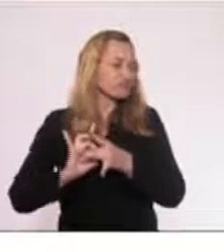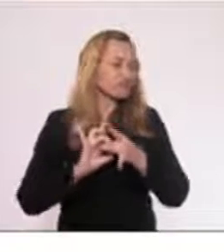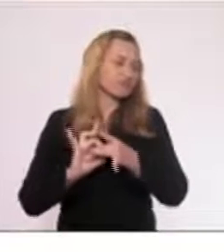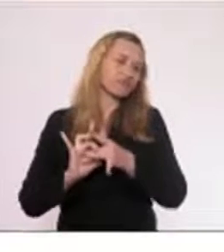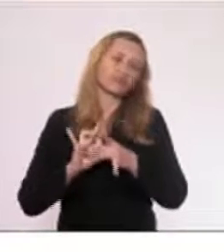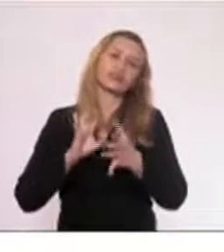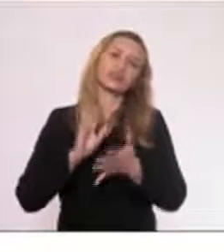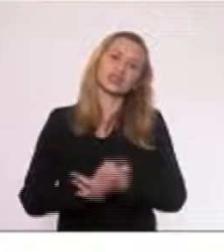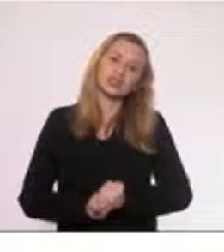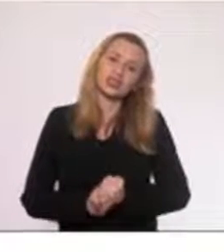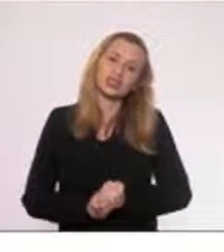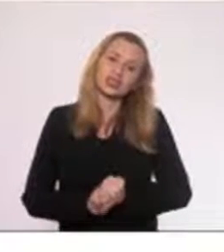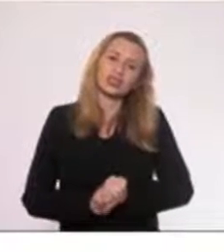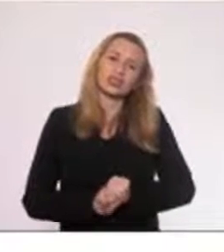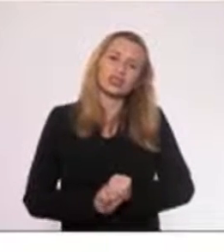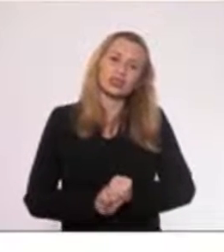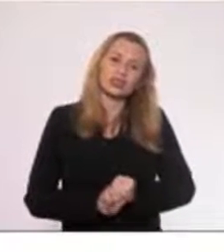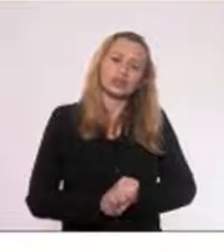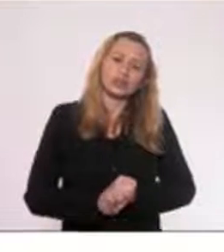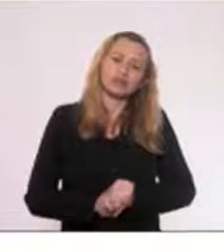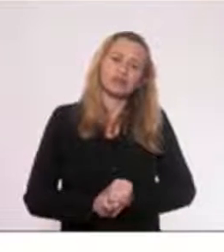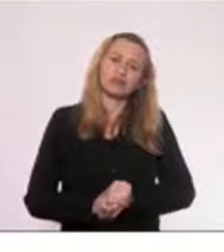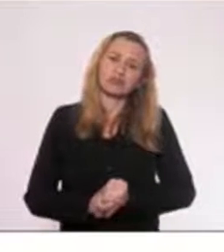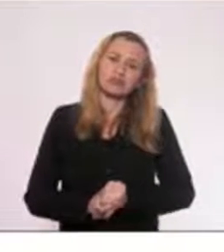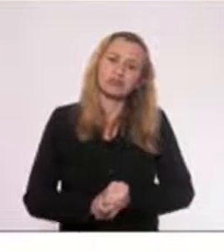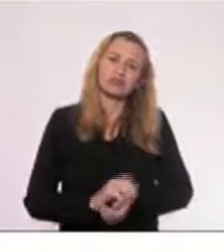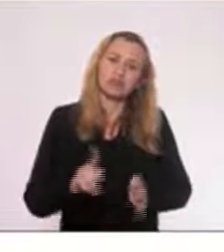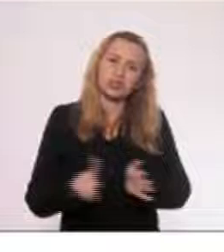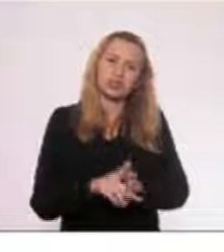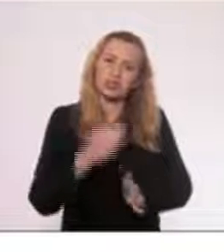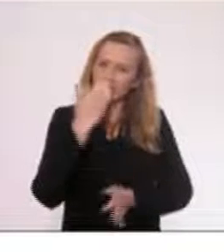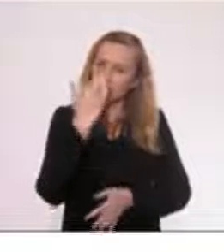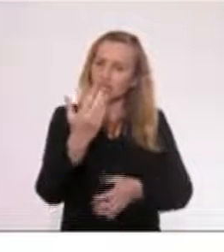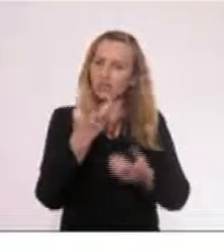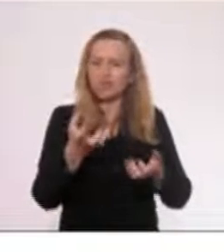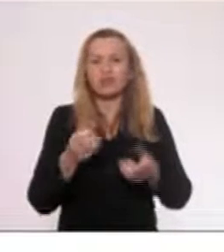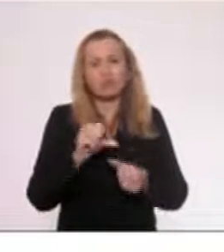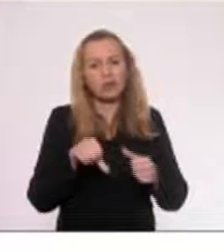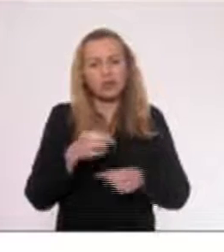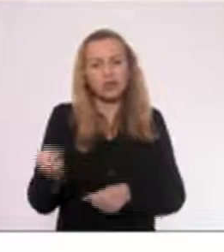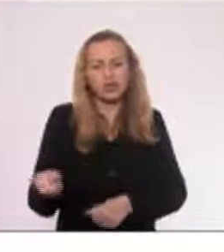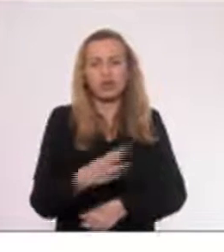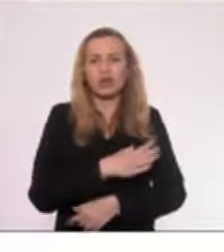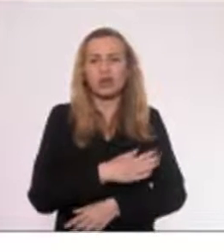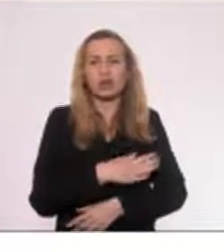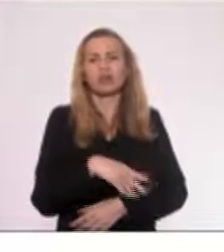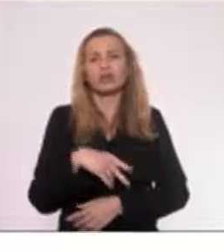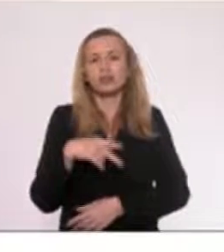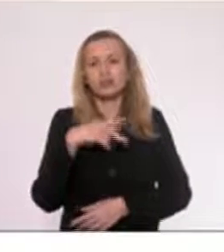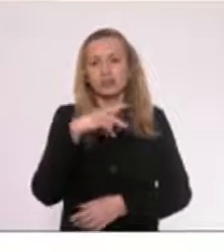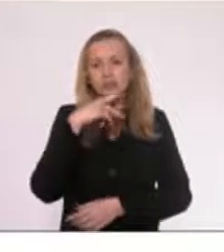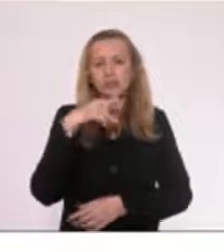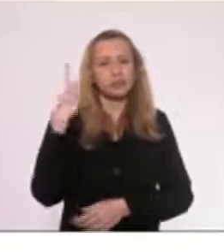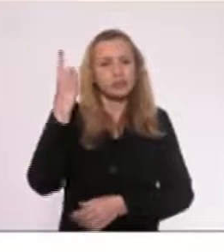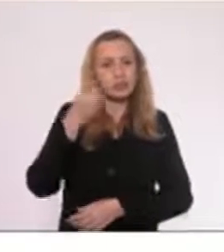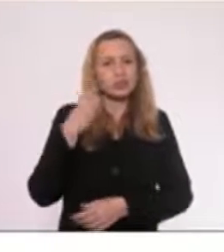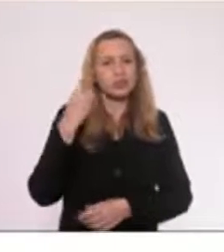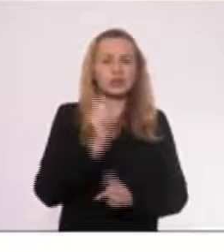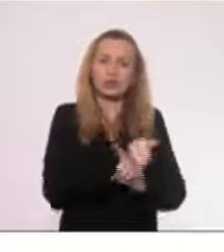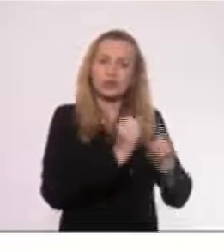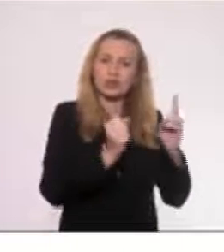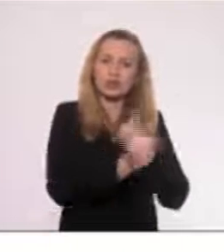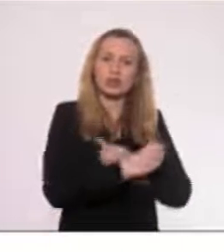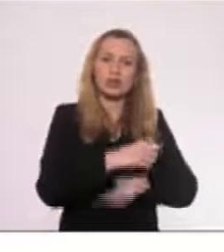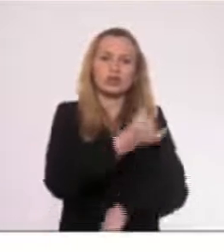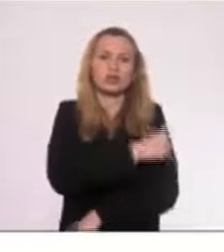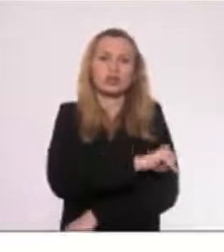de fazer parte de uma frente que veio para renovar e depurar o parlamento fluminense, a sociedade, o Rio de